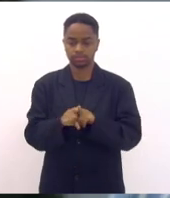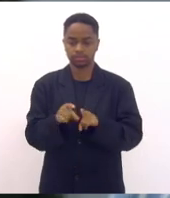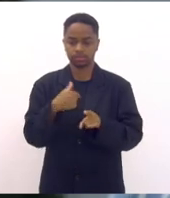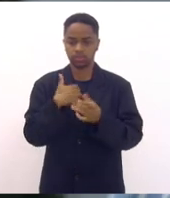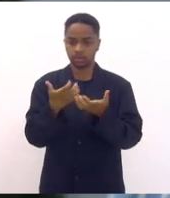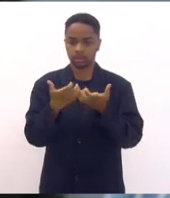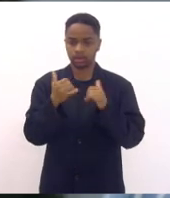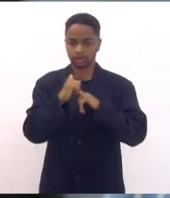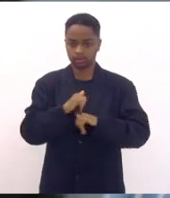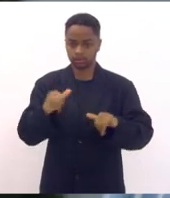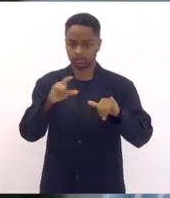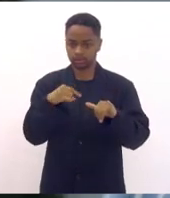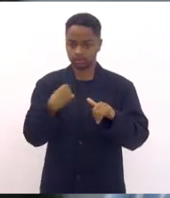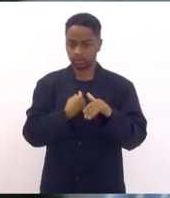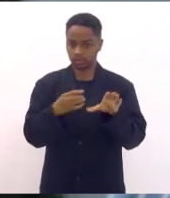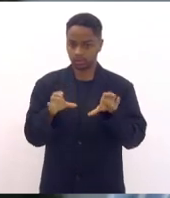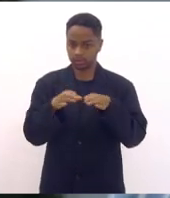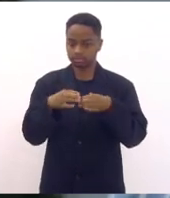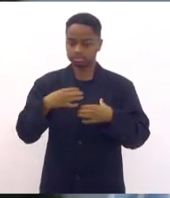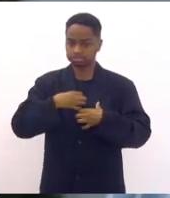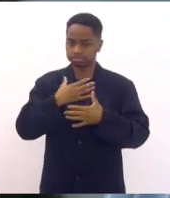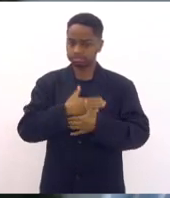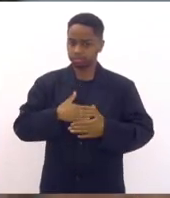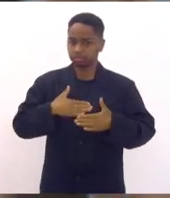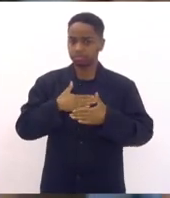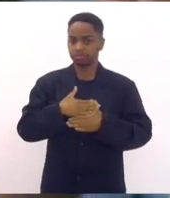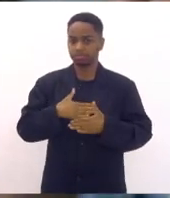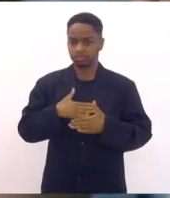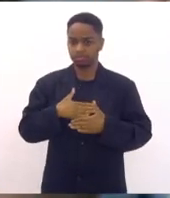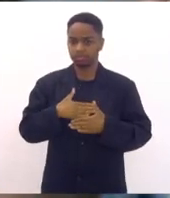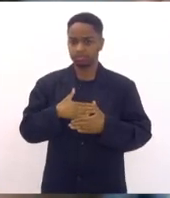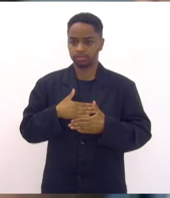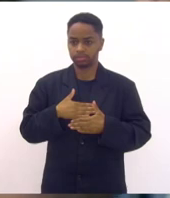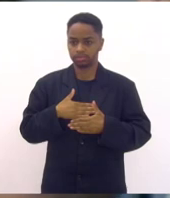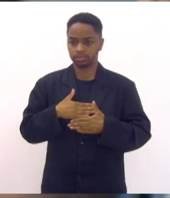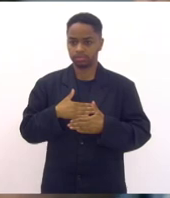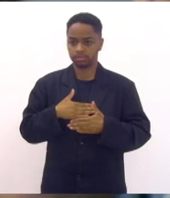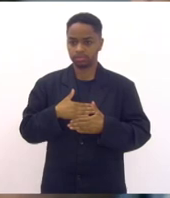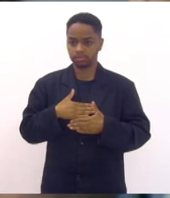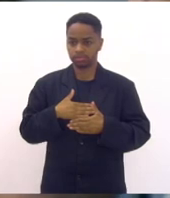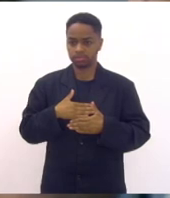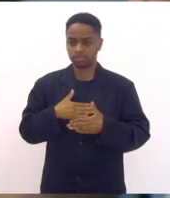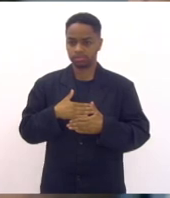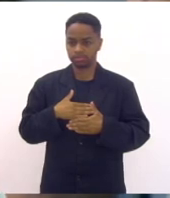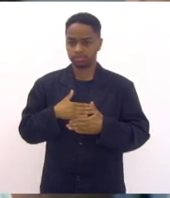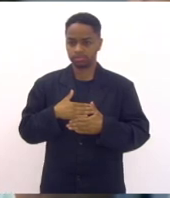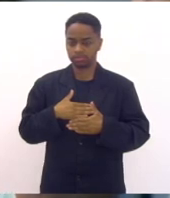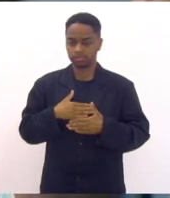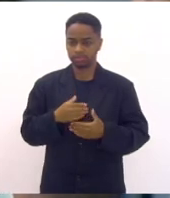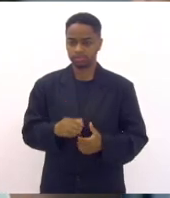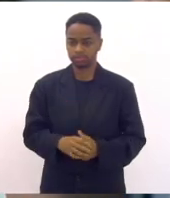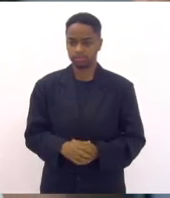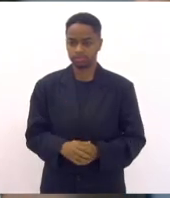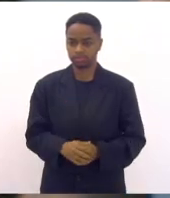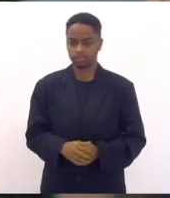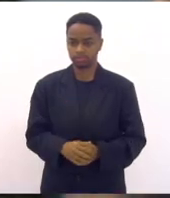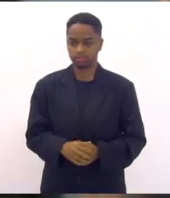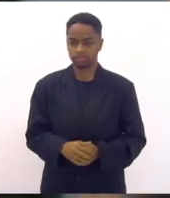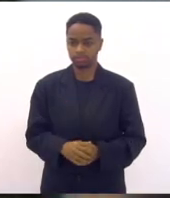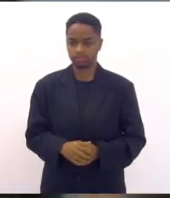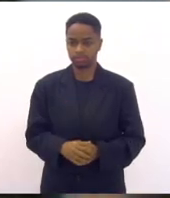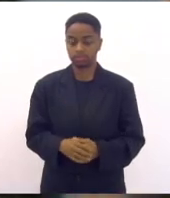que nossa comunidade tem uma h eh humanity first que at través da